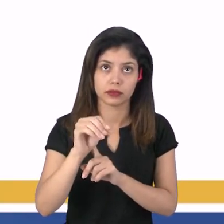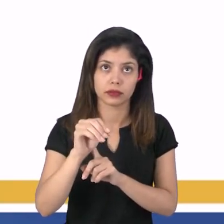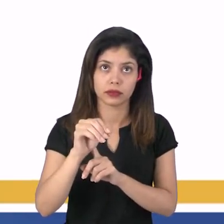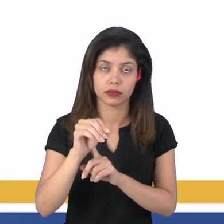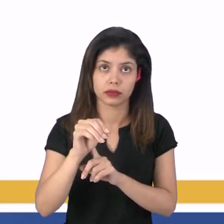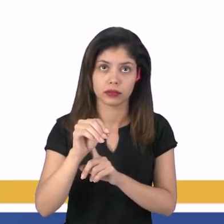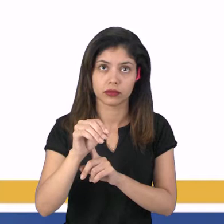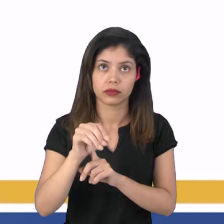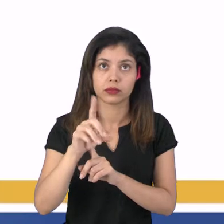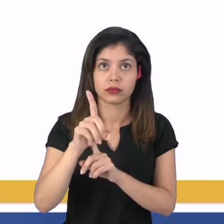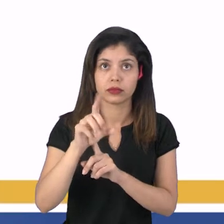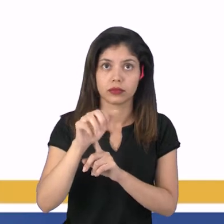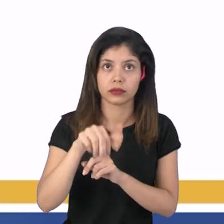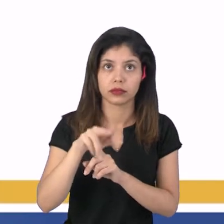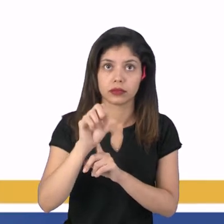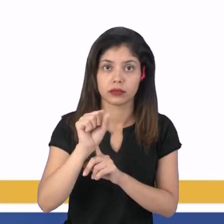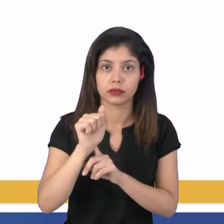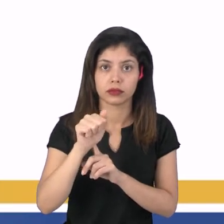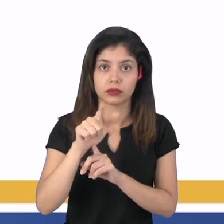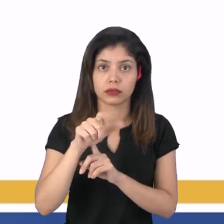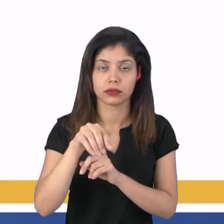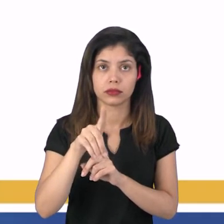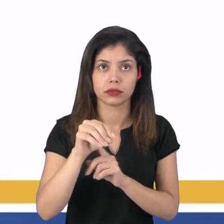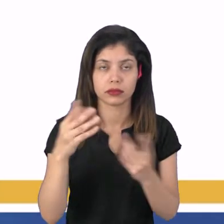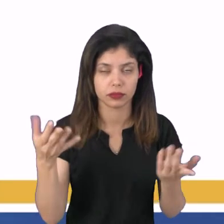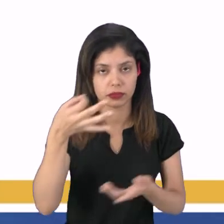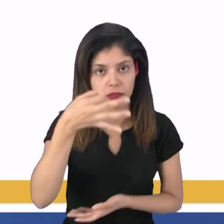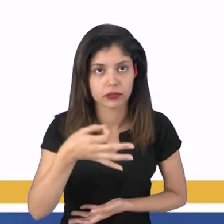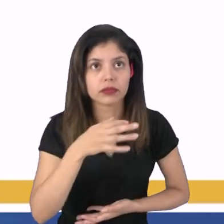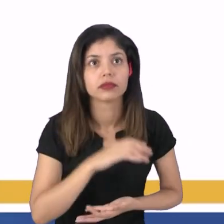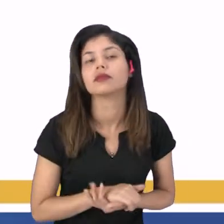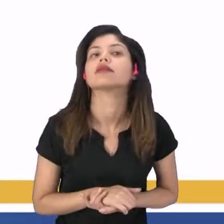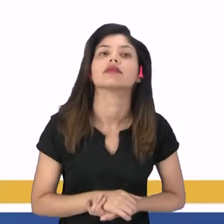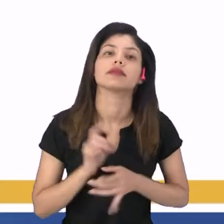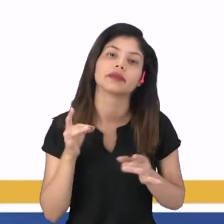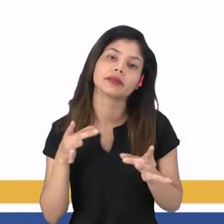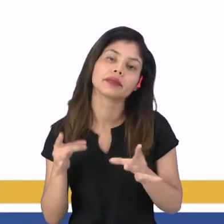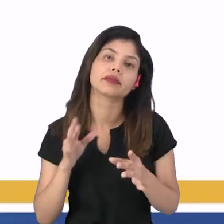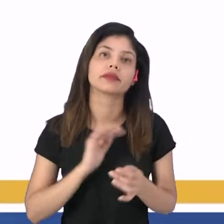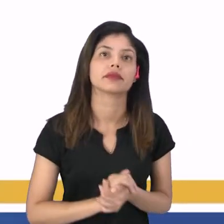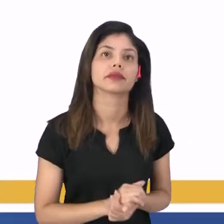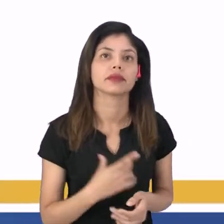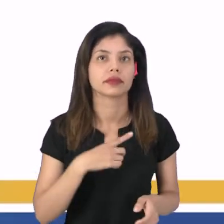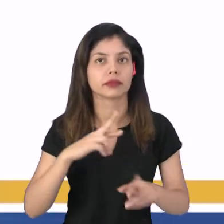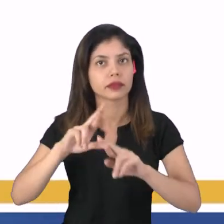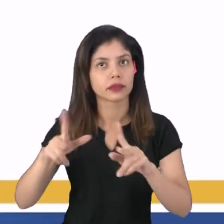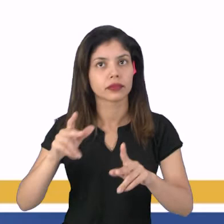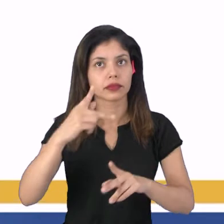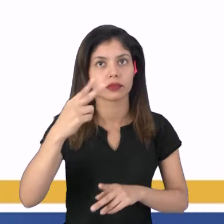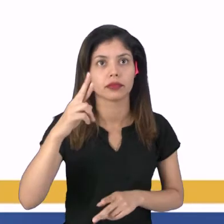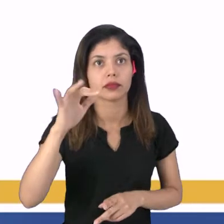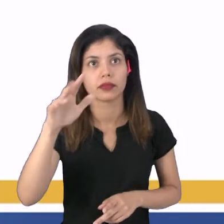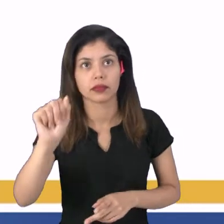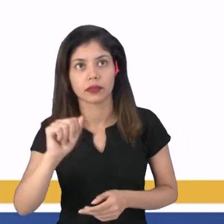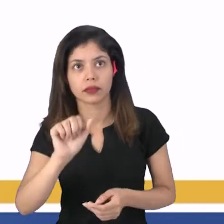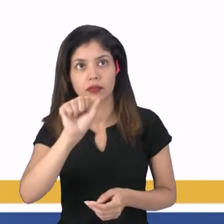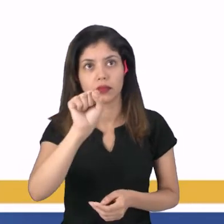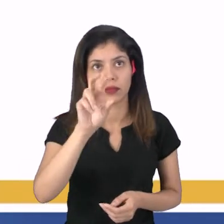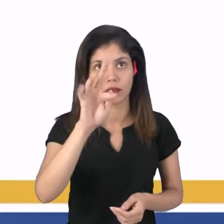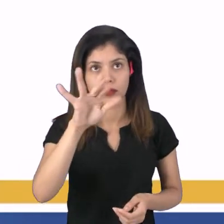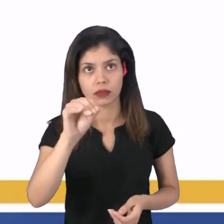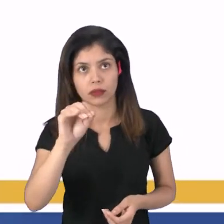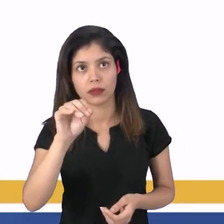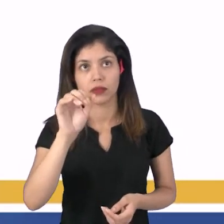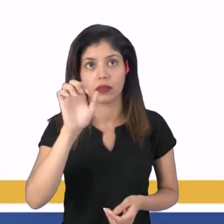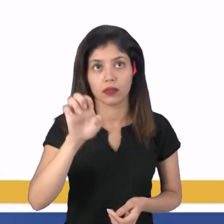sufixo ado, que forma desalmado, certo? A dica é para estabelecer a diferença entre derivação prefixal